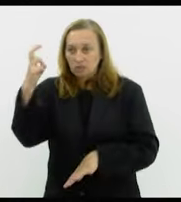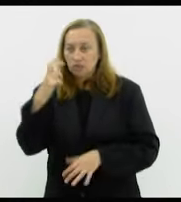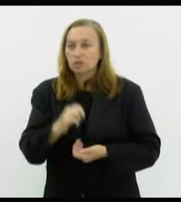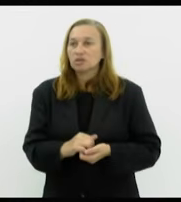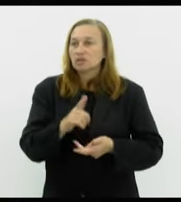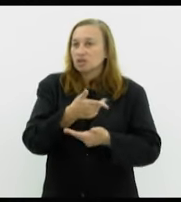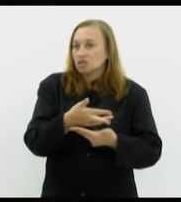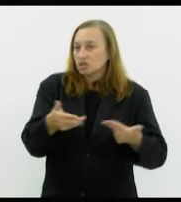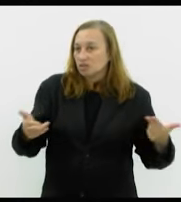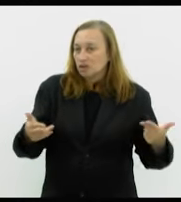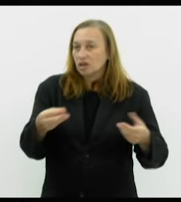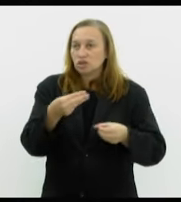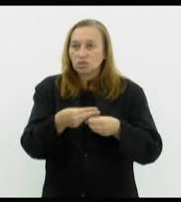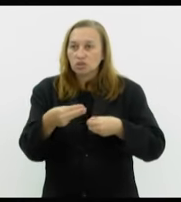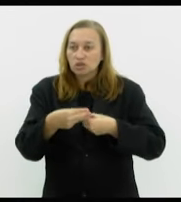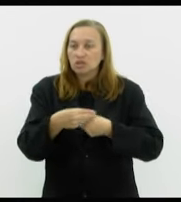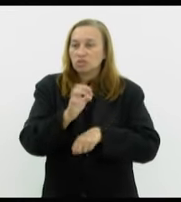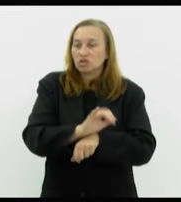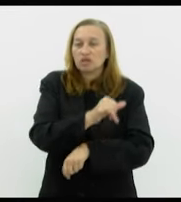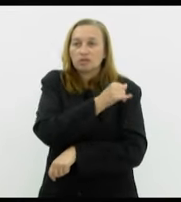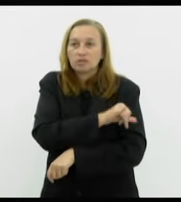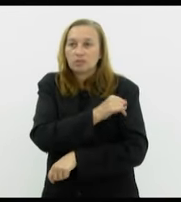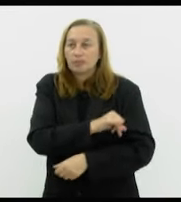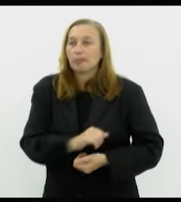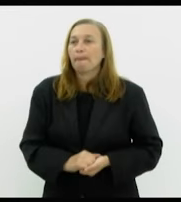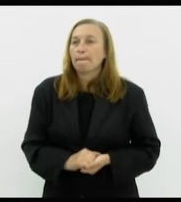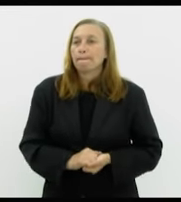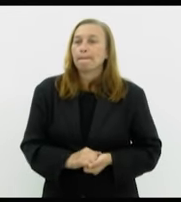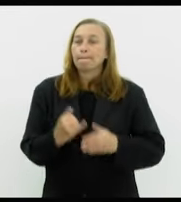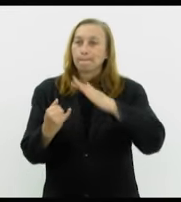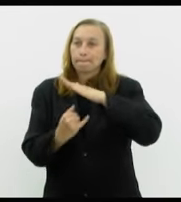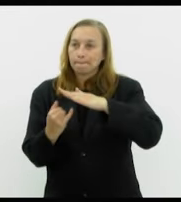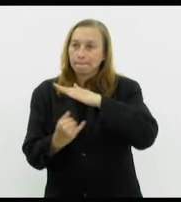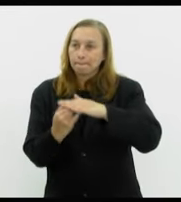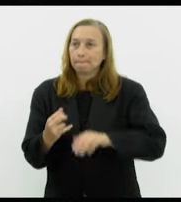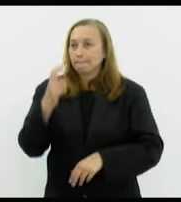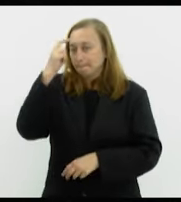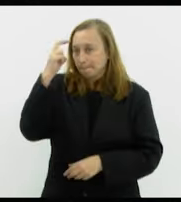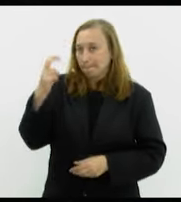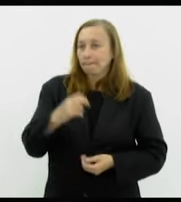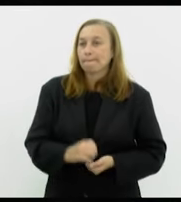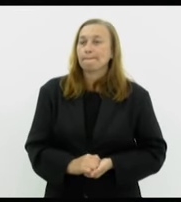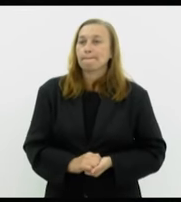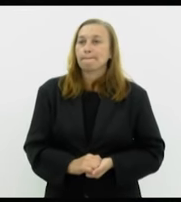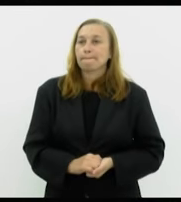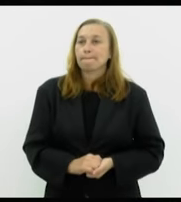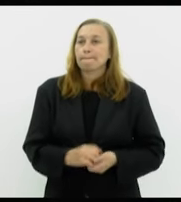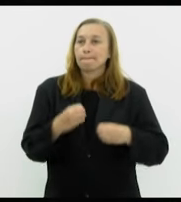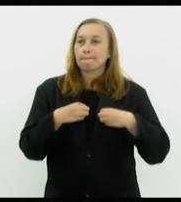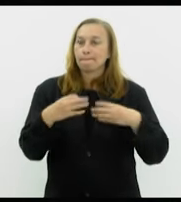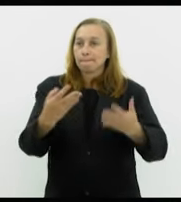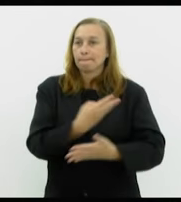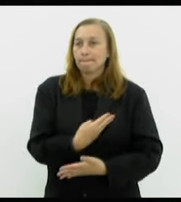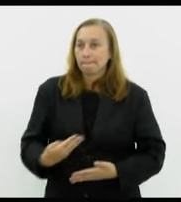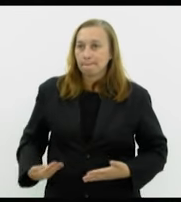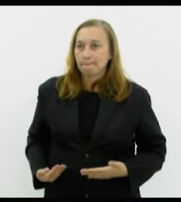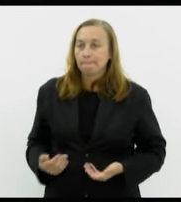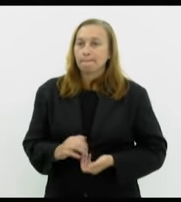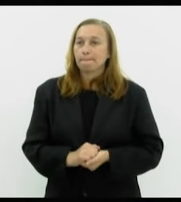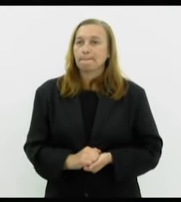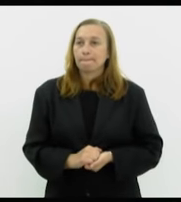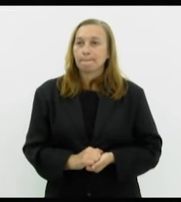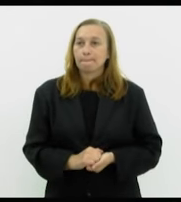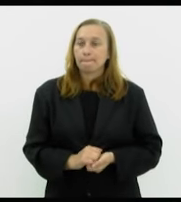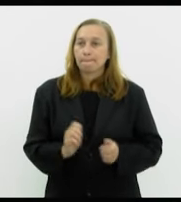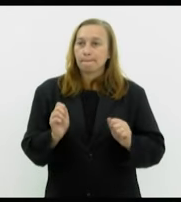de vários municípios do Estado do Rio de Janeiro, instituições culturais. Foi uma audiência pública das mais